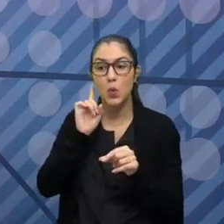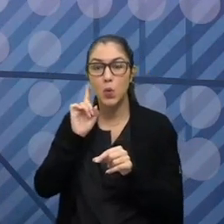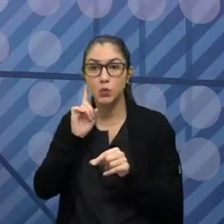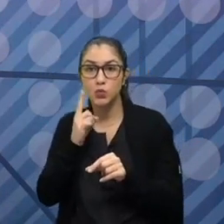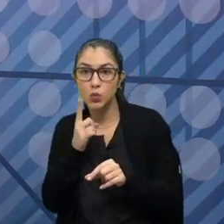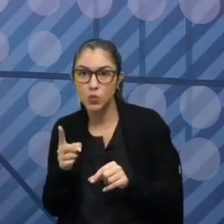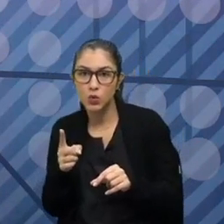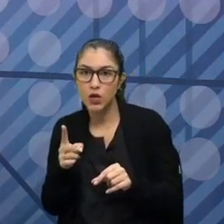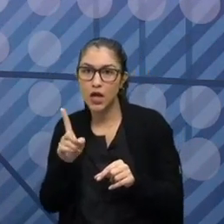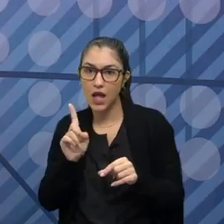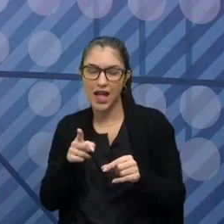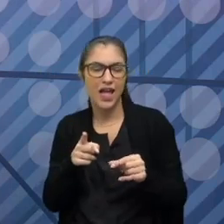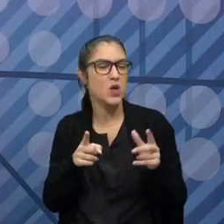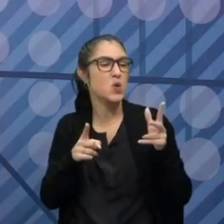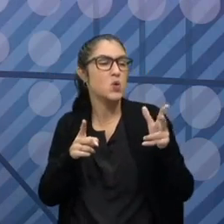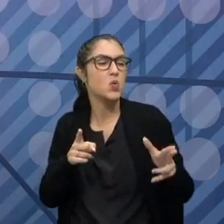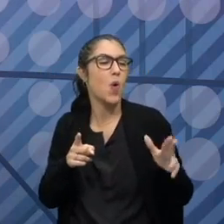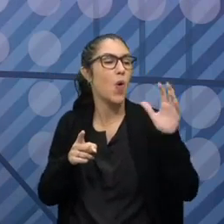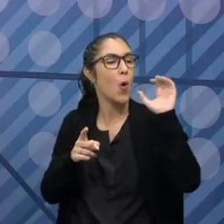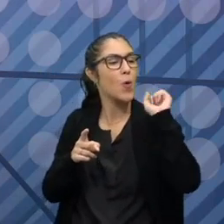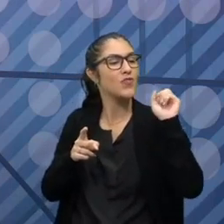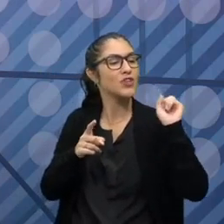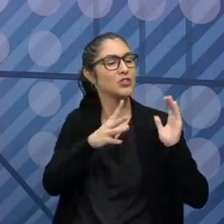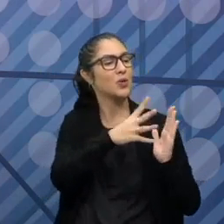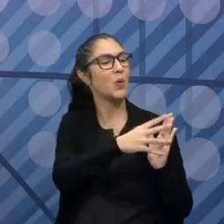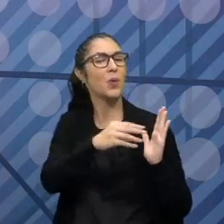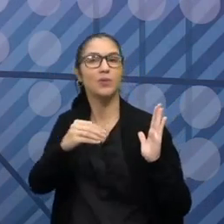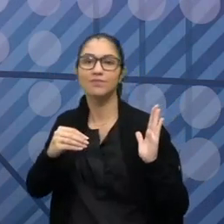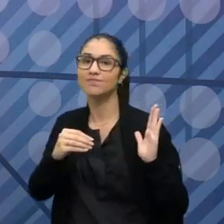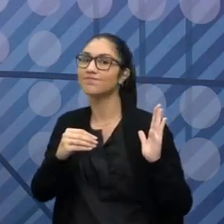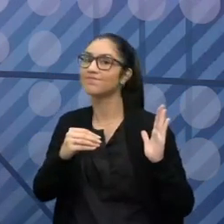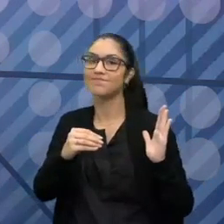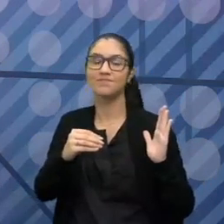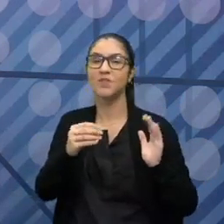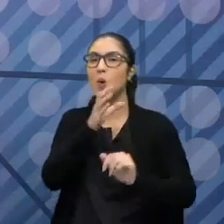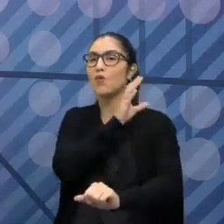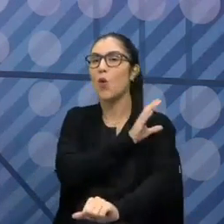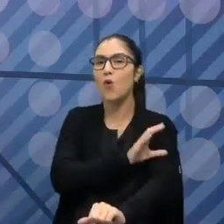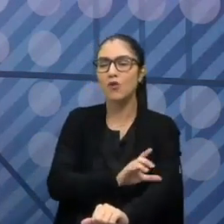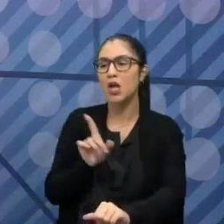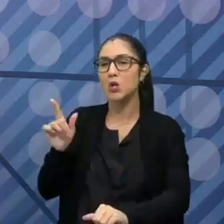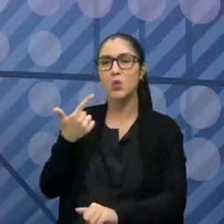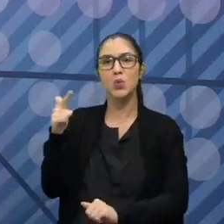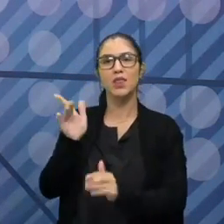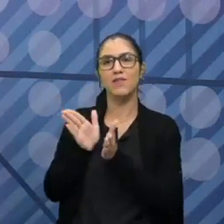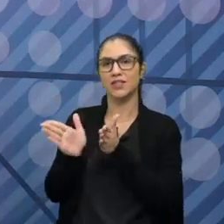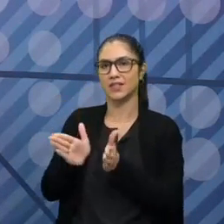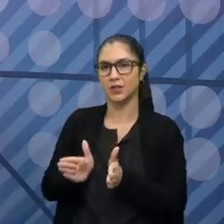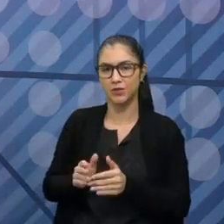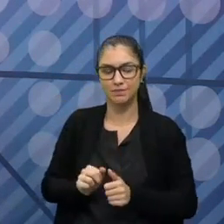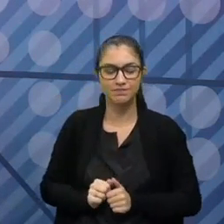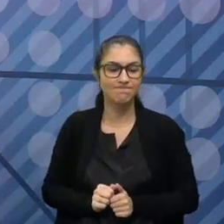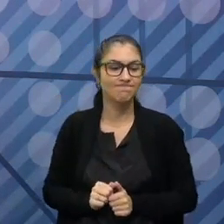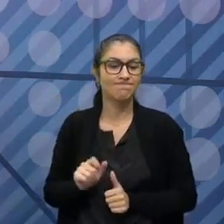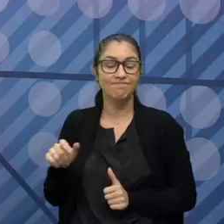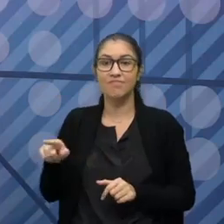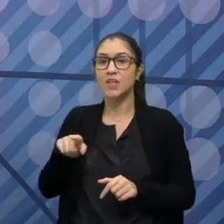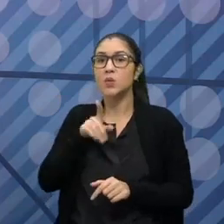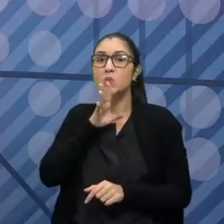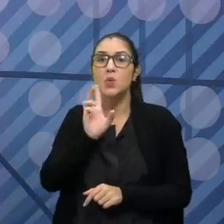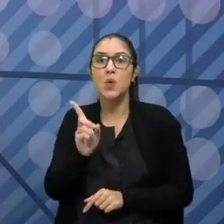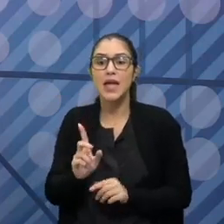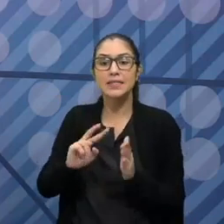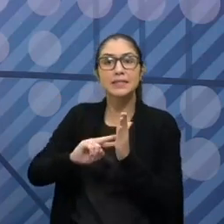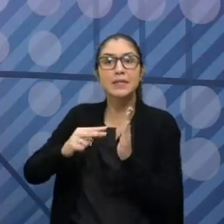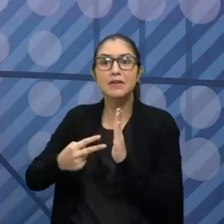surdo pode ser pautada nisso que nós mencionamos aqui, em questões folclóricas que ele não teve acesso, em questões de não conhecer